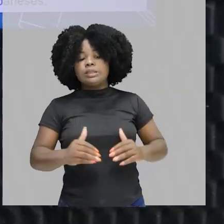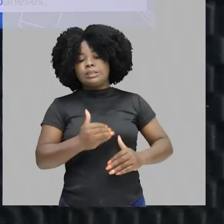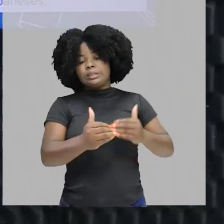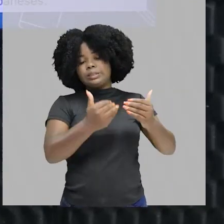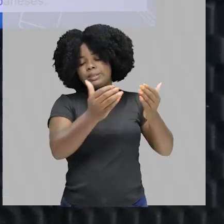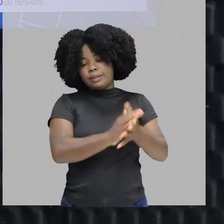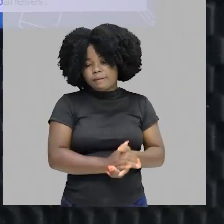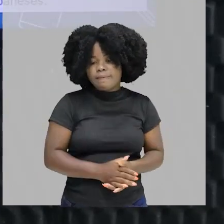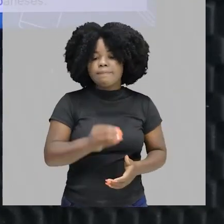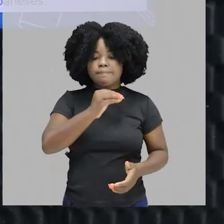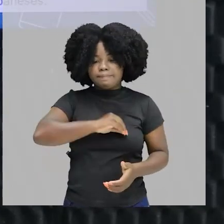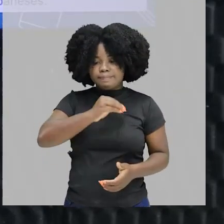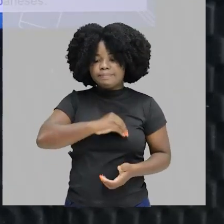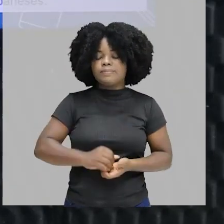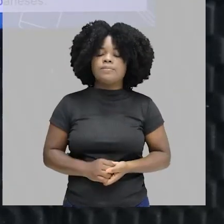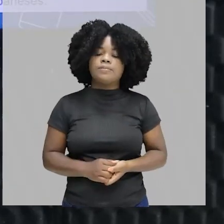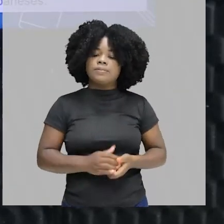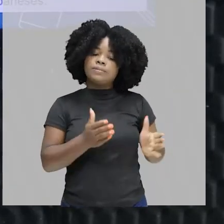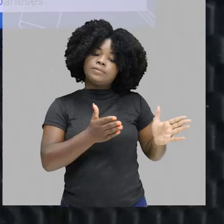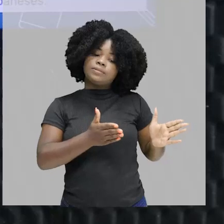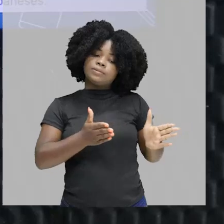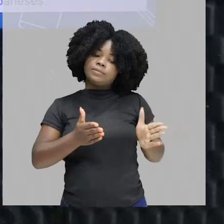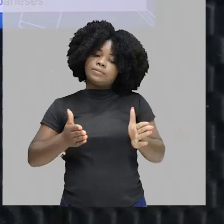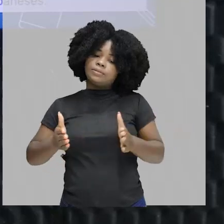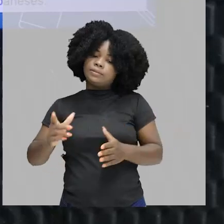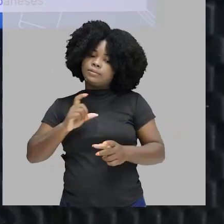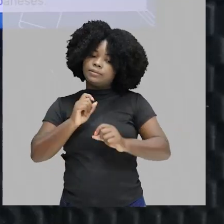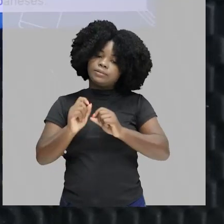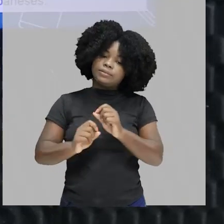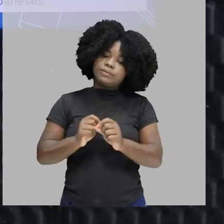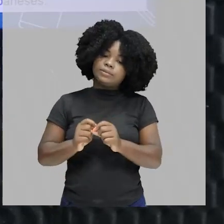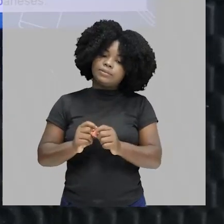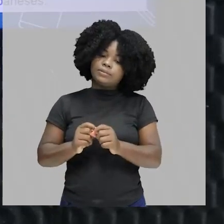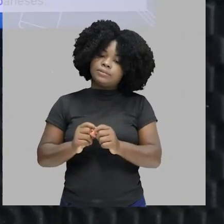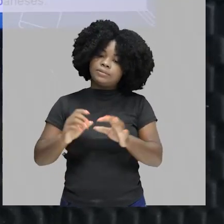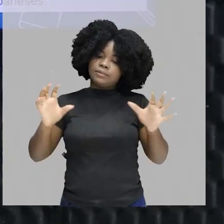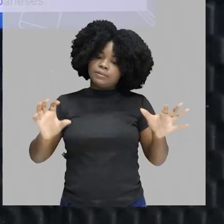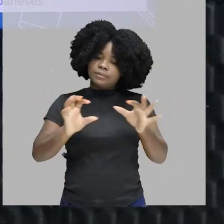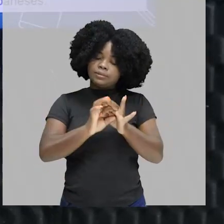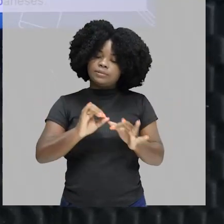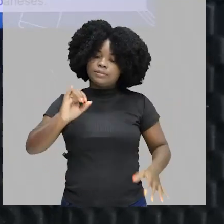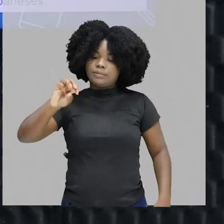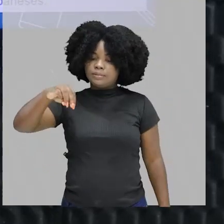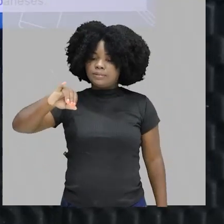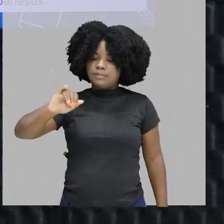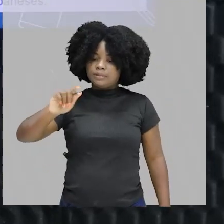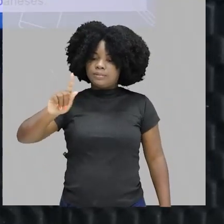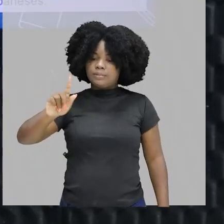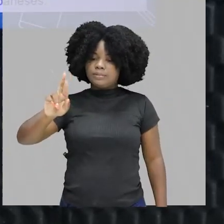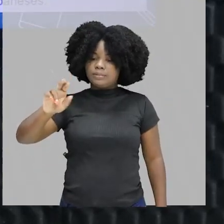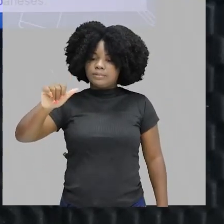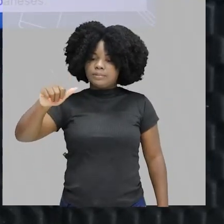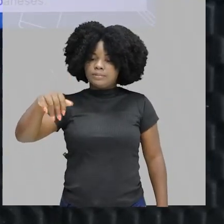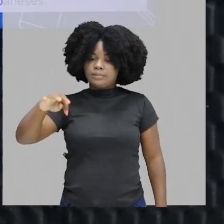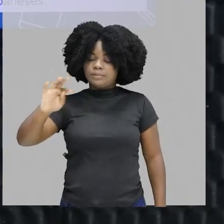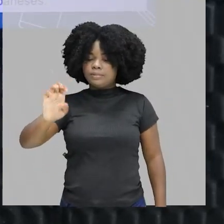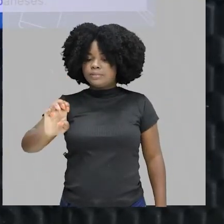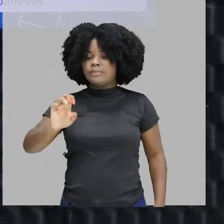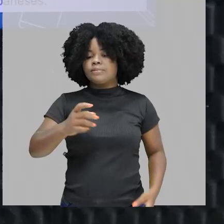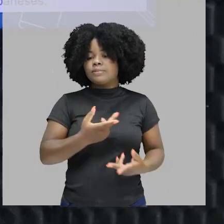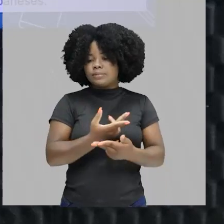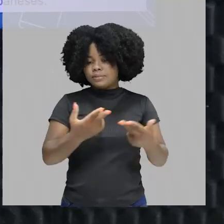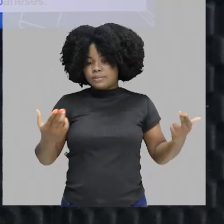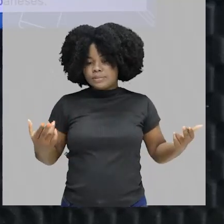e receber esse salário. Então, nesse processo, nós vamos ter uma grande corrente de imigrantes de várias partes do mundo, vindo para o